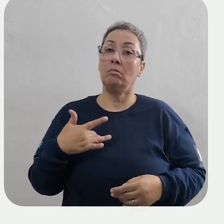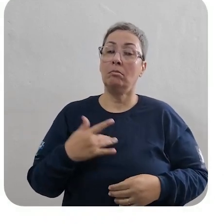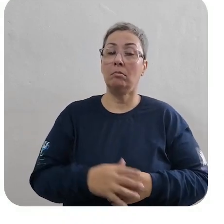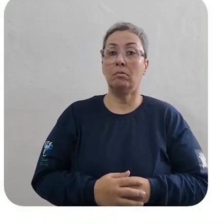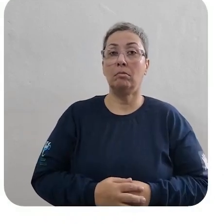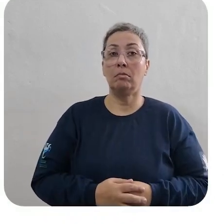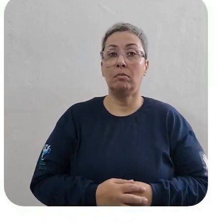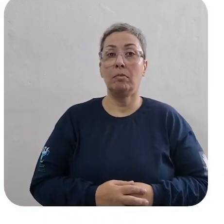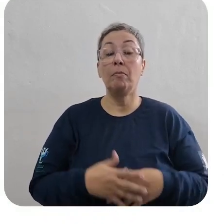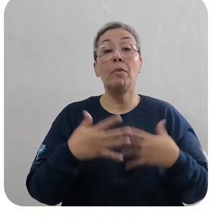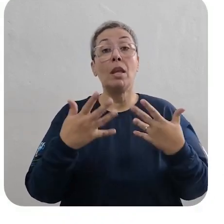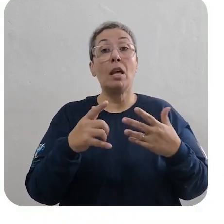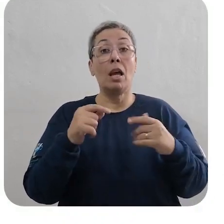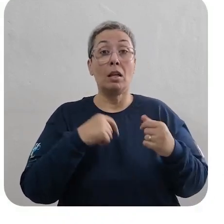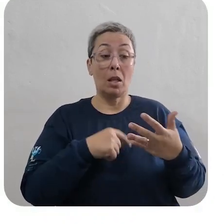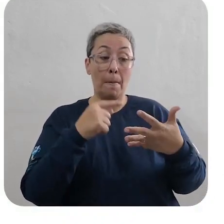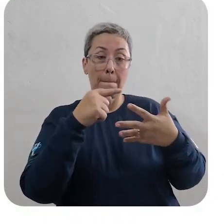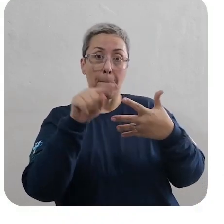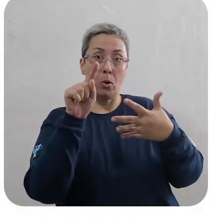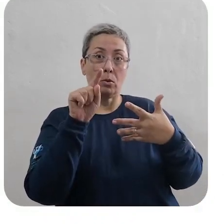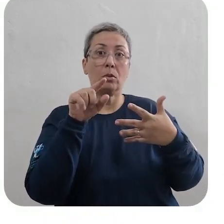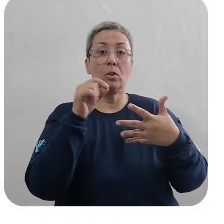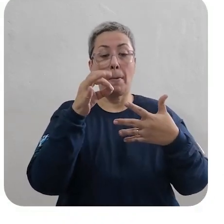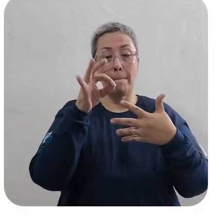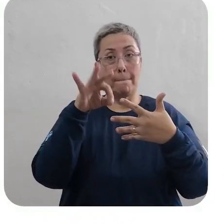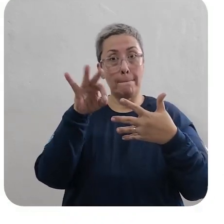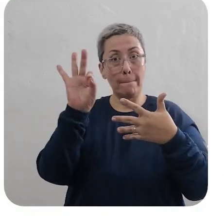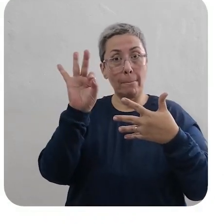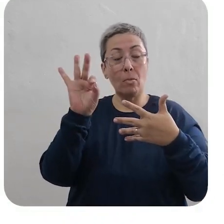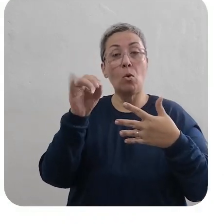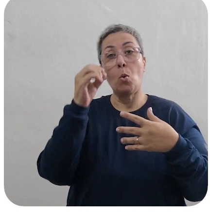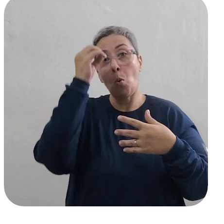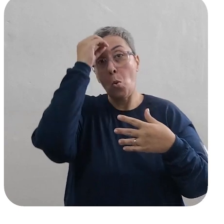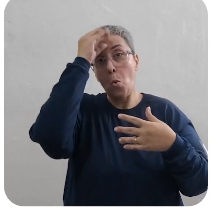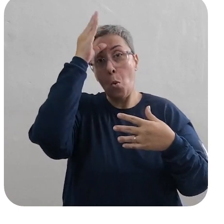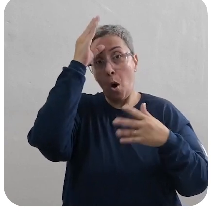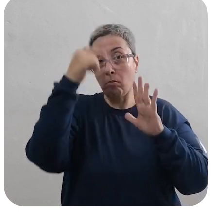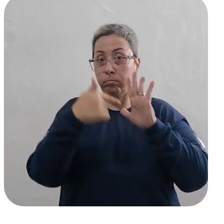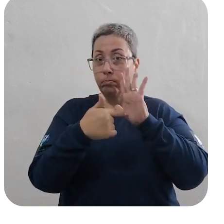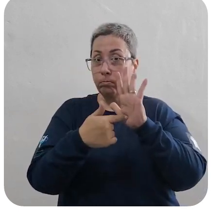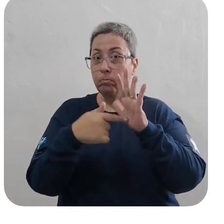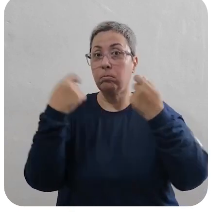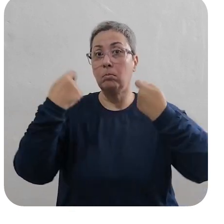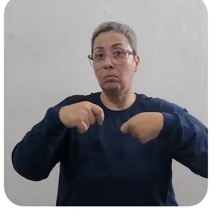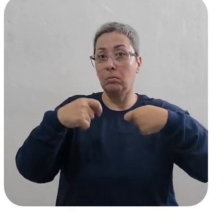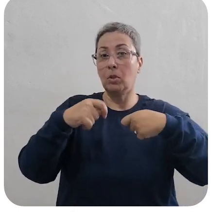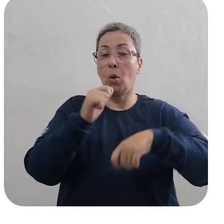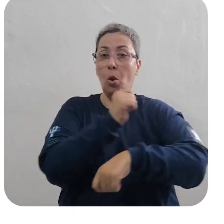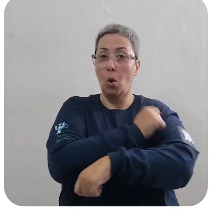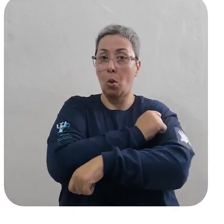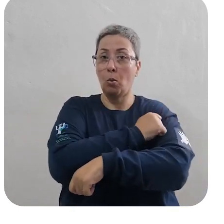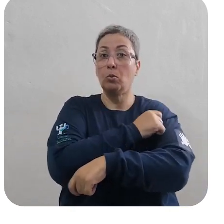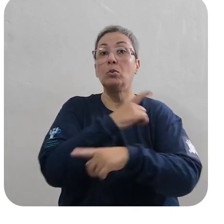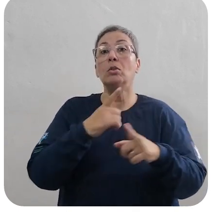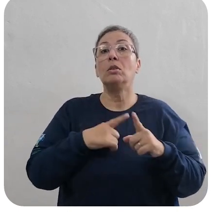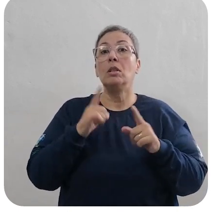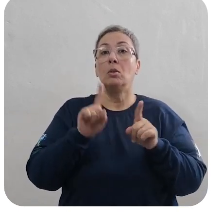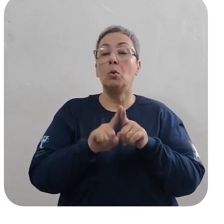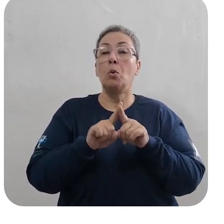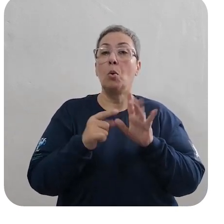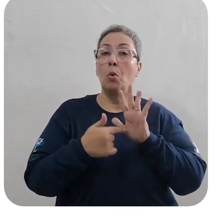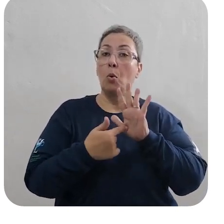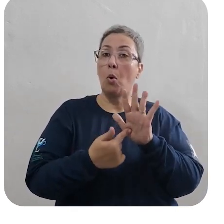saúde. Destacada a aprendizagem referente ao conhecimento apontado pela necessidade dos educandos,